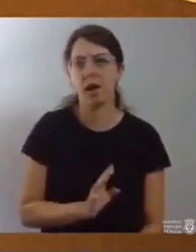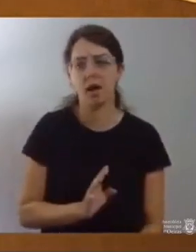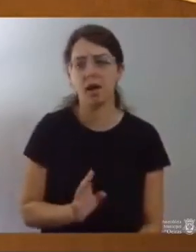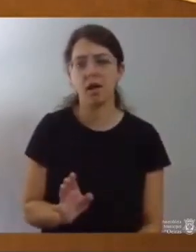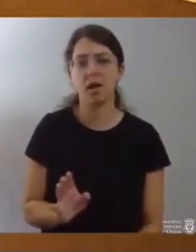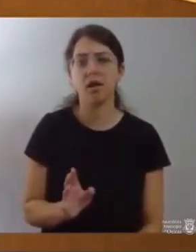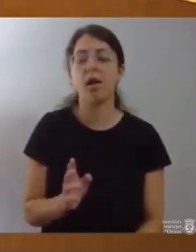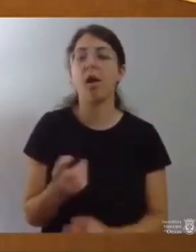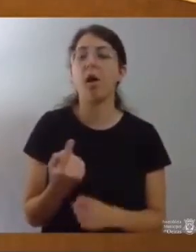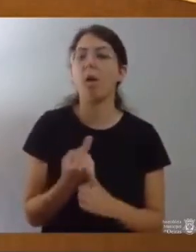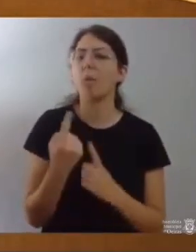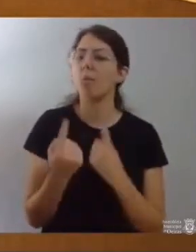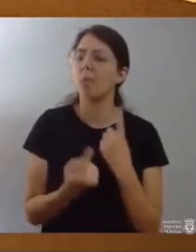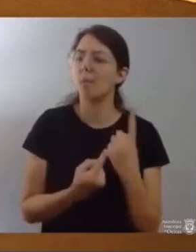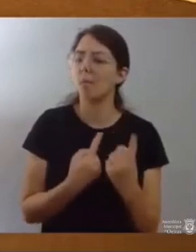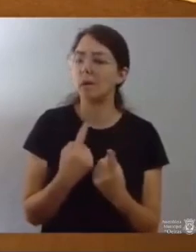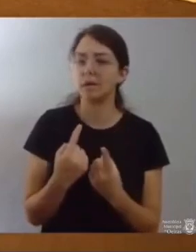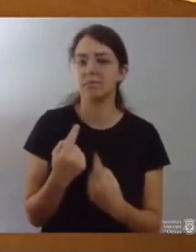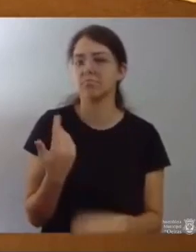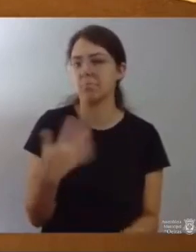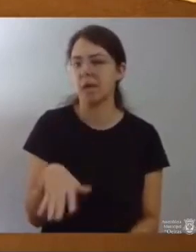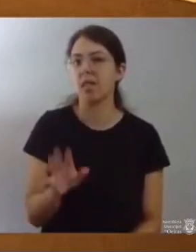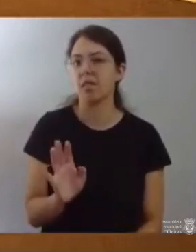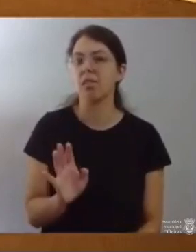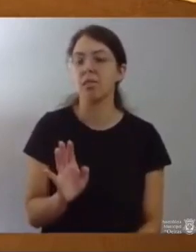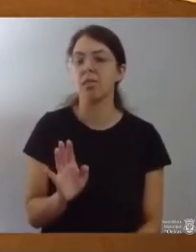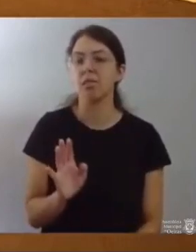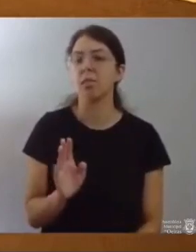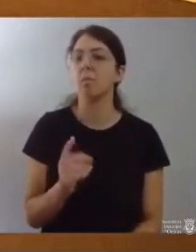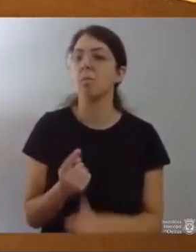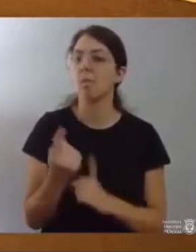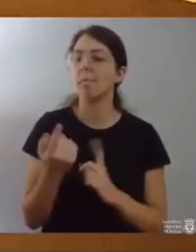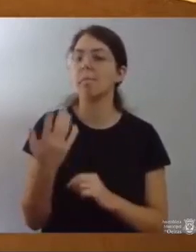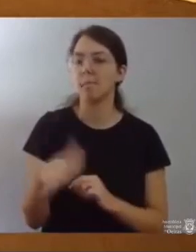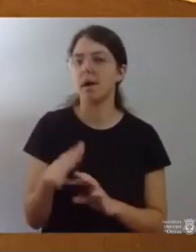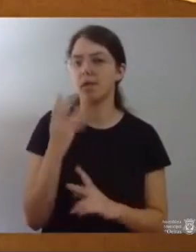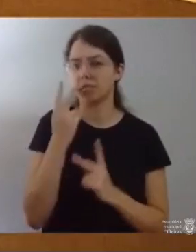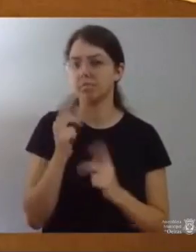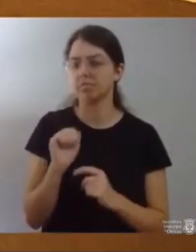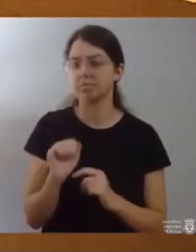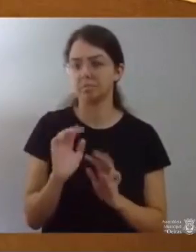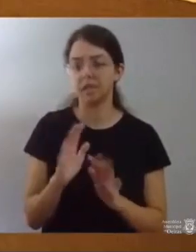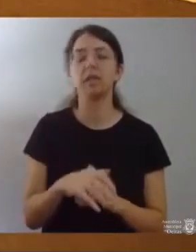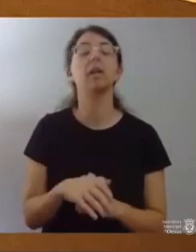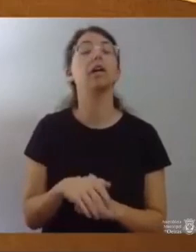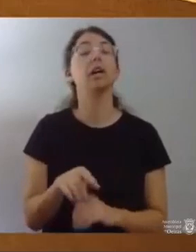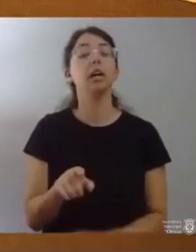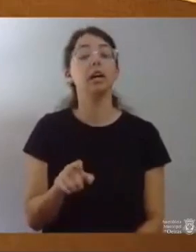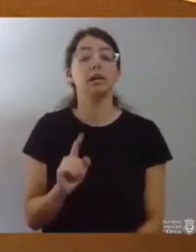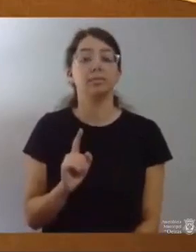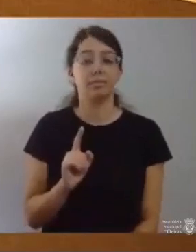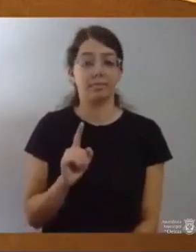alguma coisa está errada nesta avaliação. O facto de